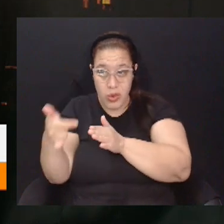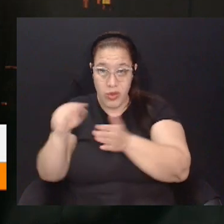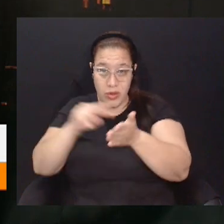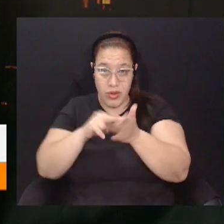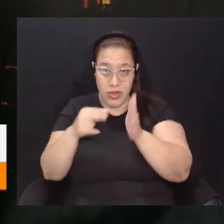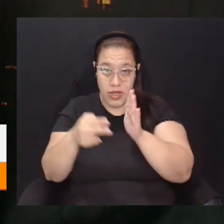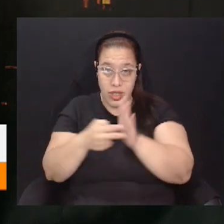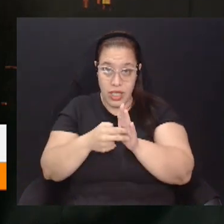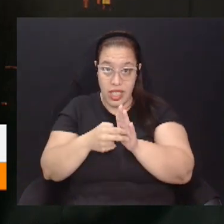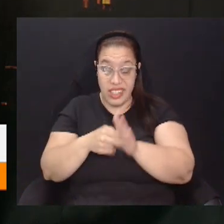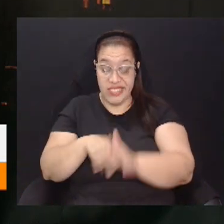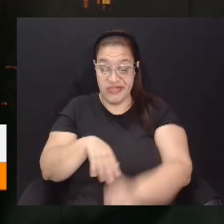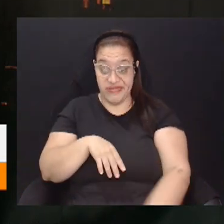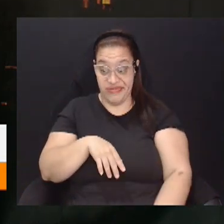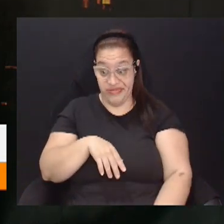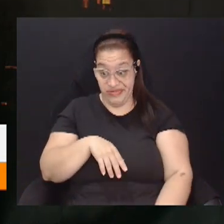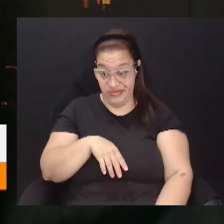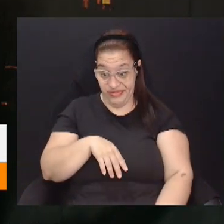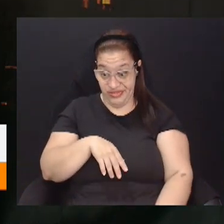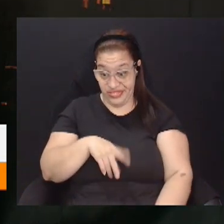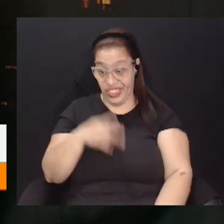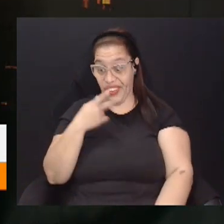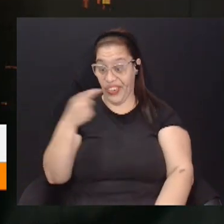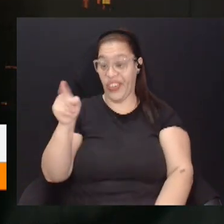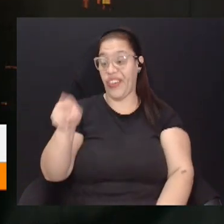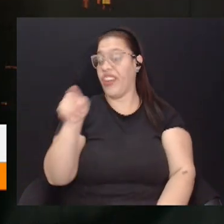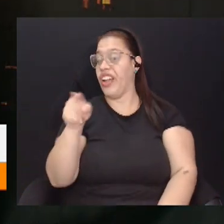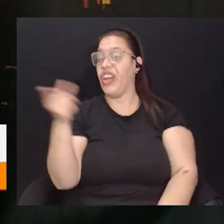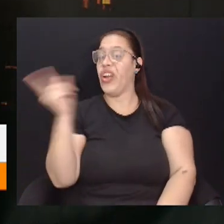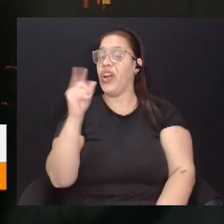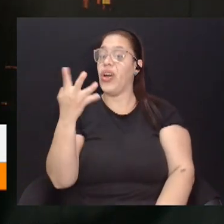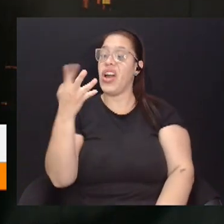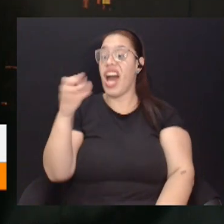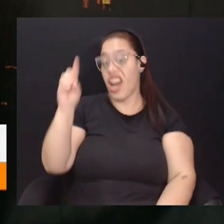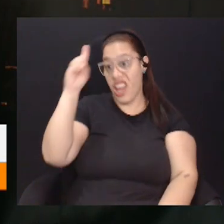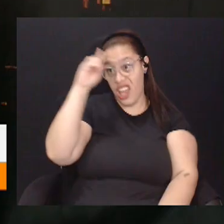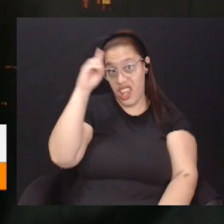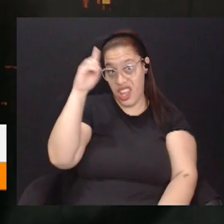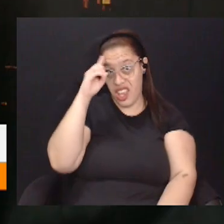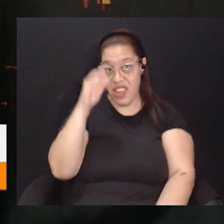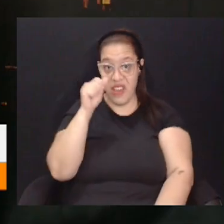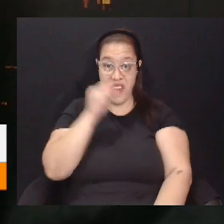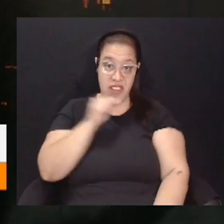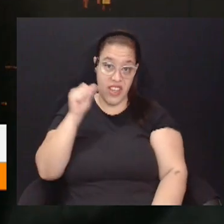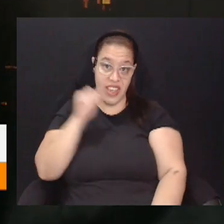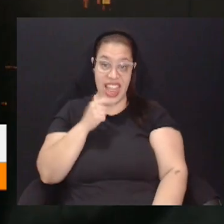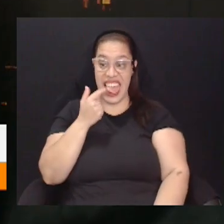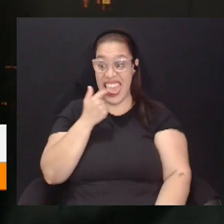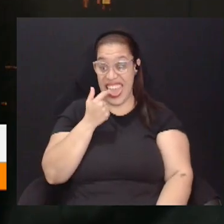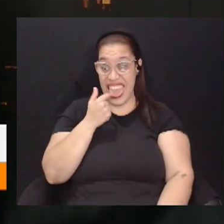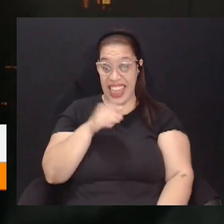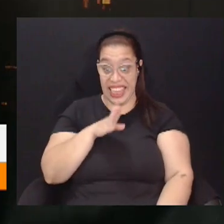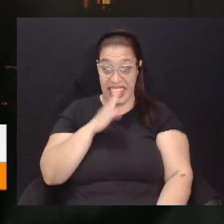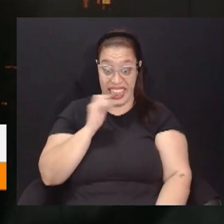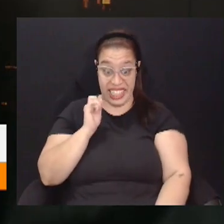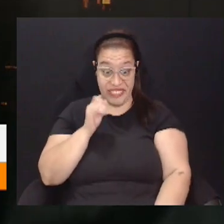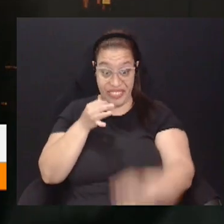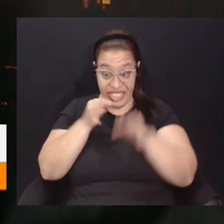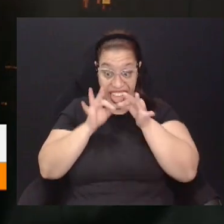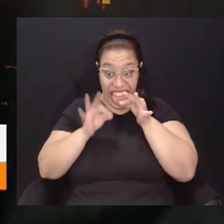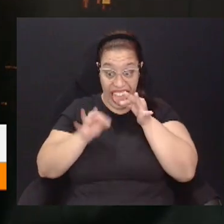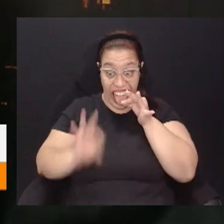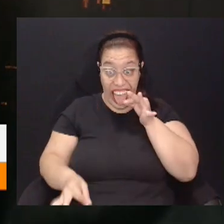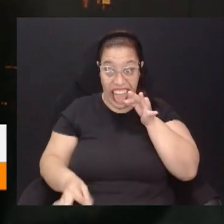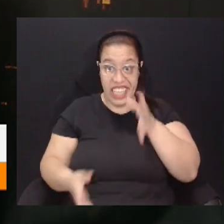hipocrisia, né, tem gente que fala assim: "Ó, vou ficar os 40 dias aí fazer penitência da língua", né, porque não adianta você não comer a